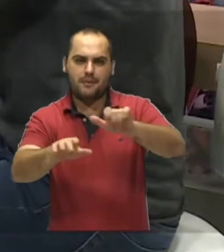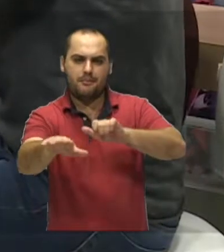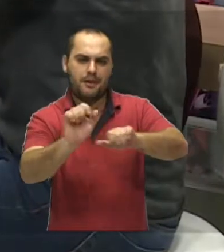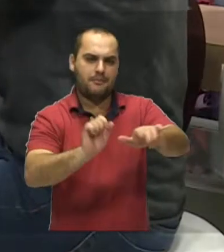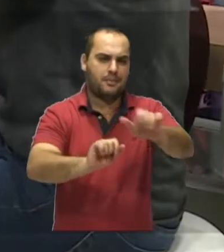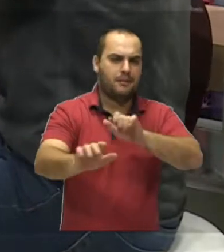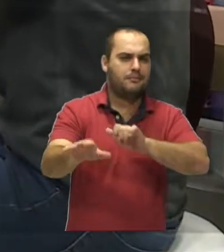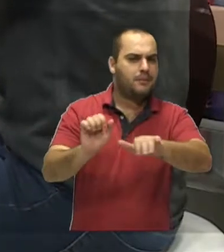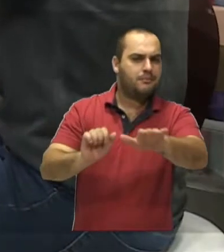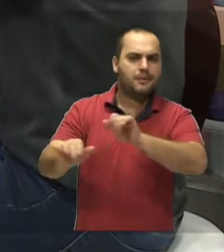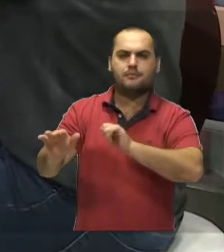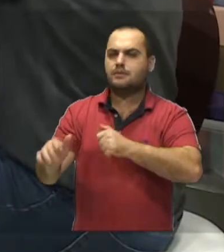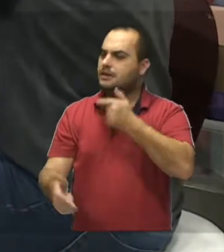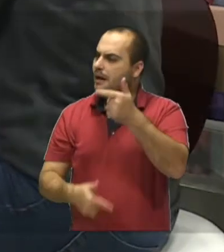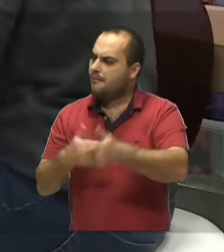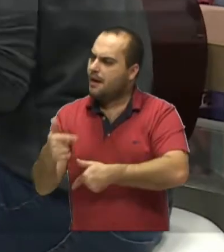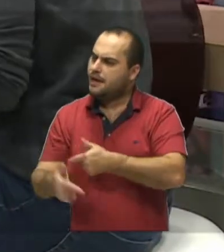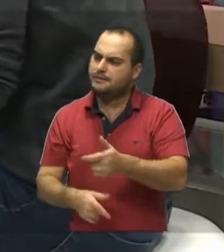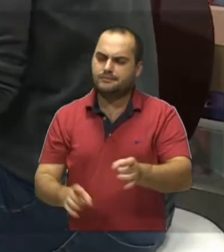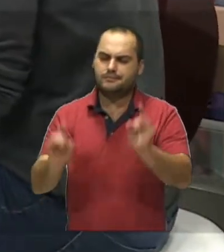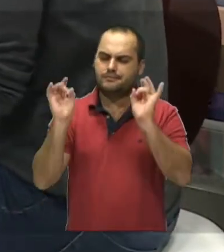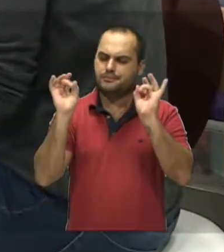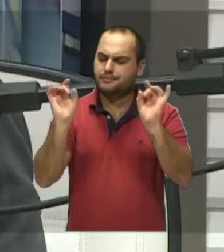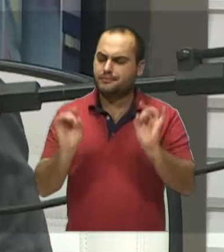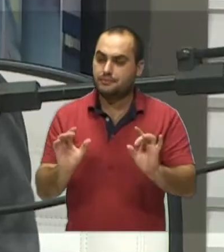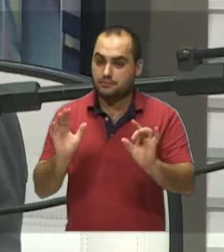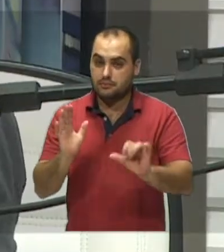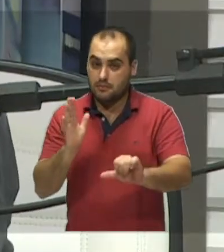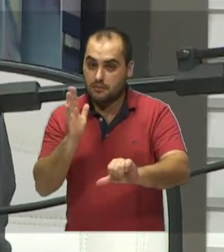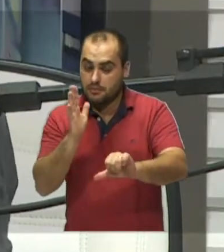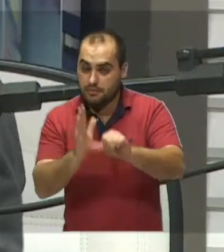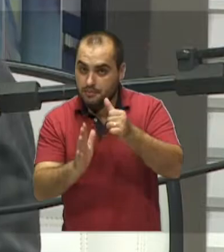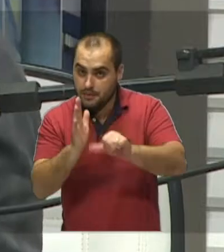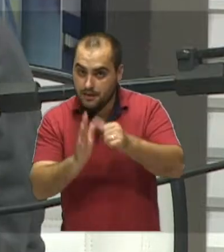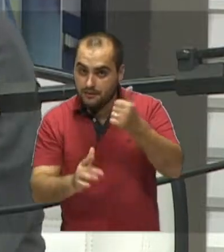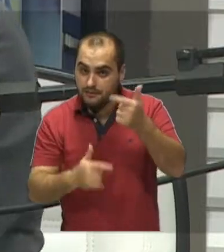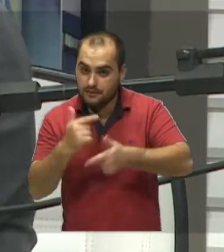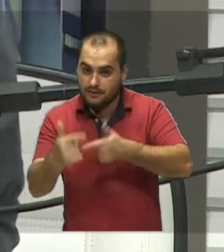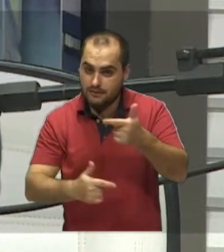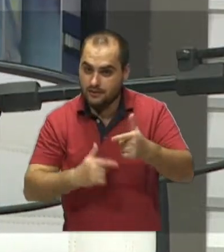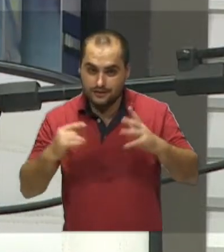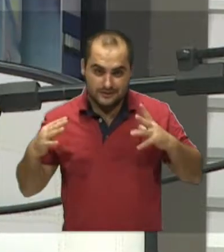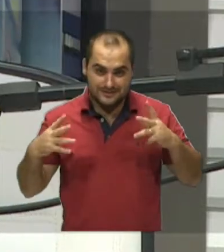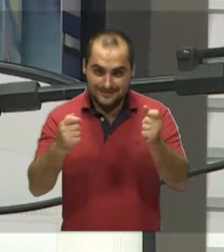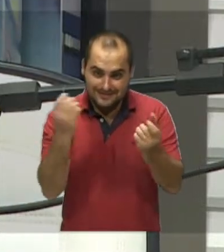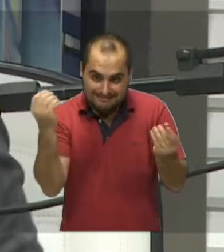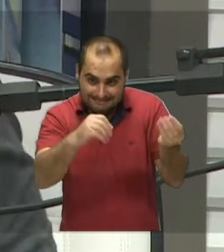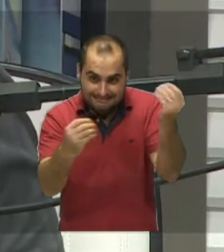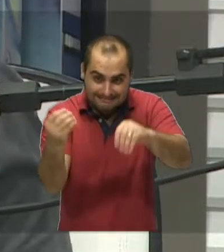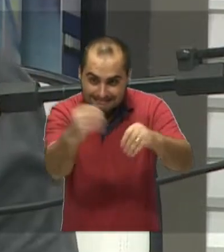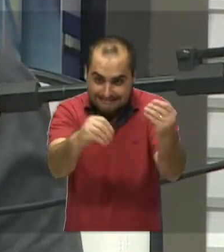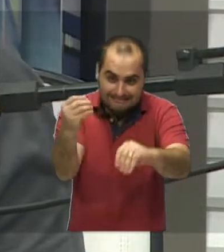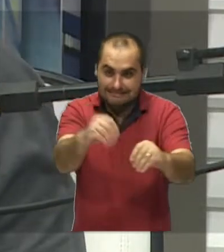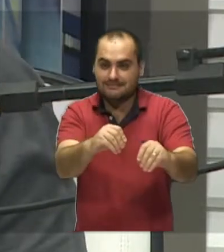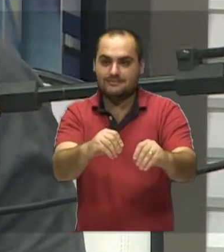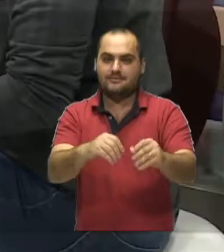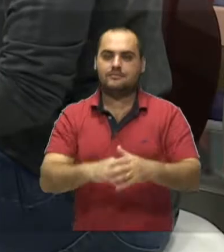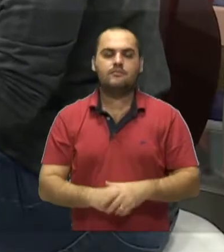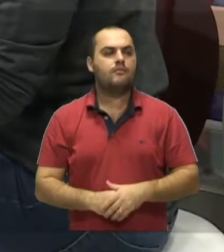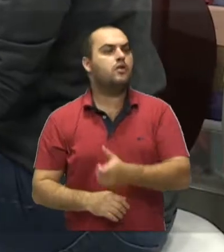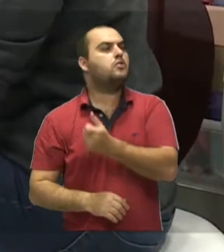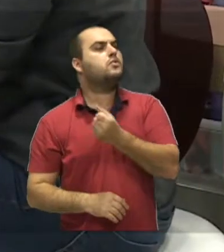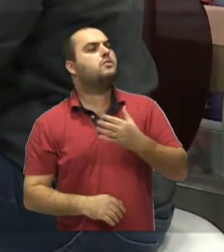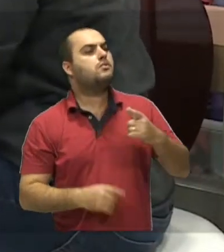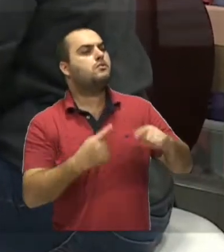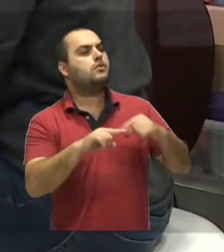trabalho que... Imagina, o primeiro trabalho, você está represando aquilo durante um tempão. Você quer colocar tudo ali, né? Então foi um trabalho muito